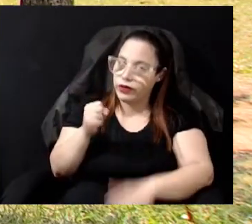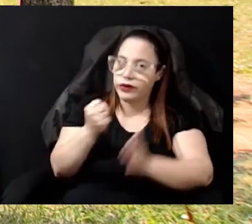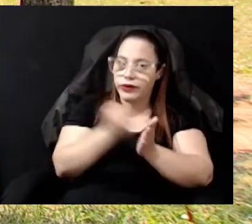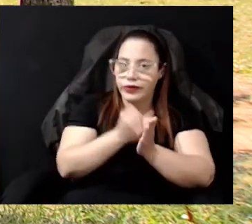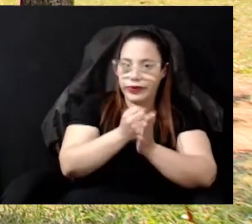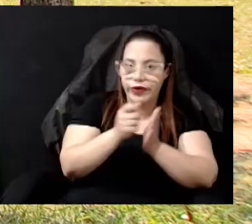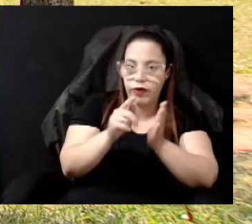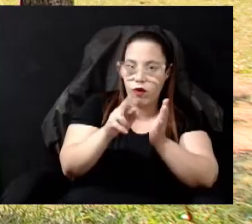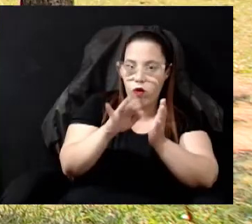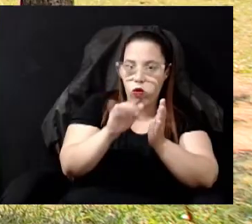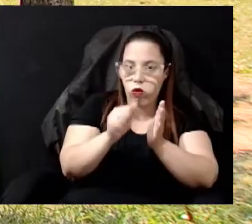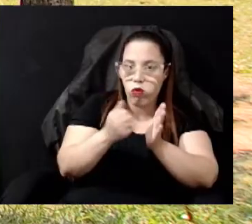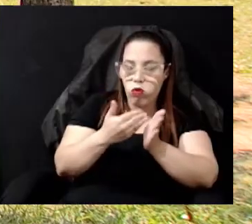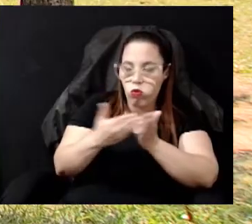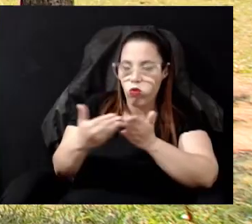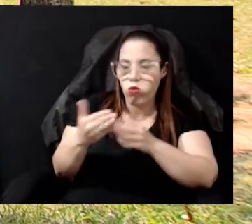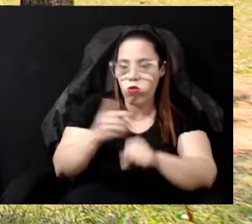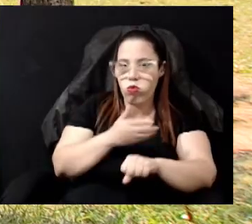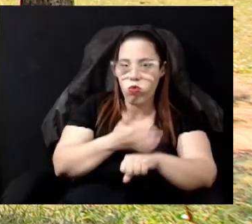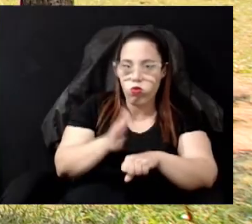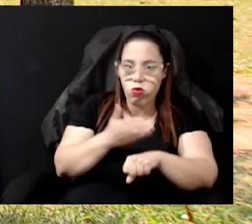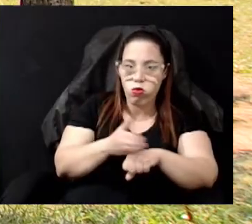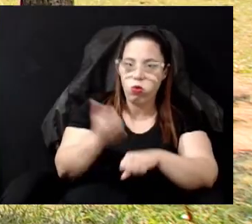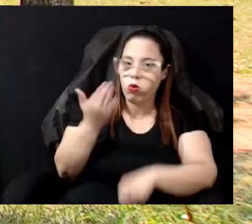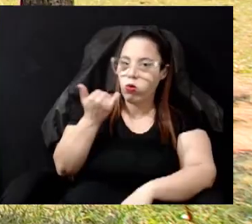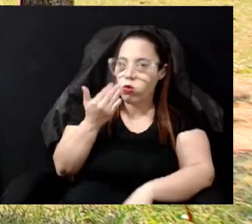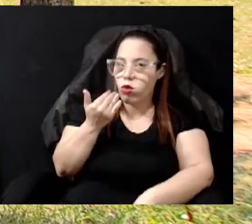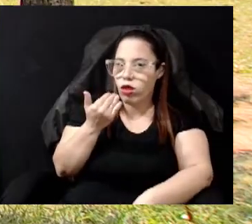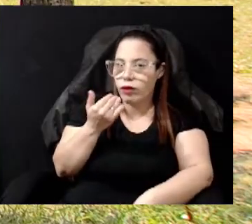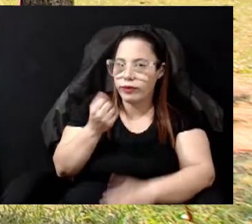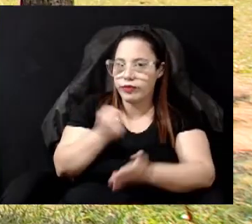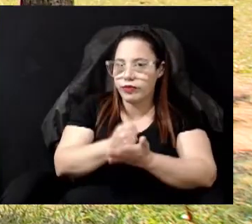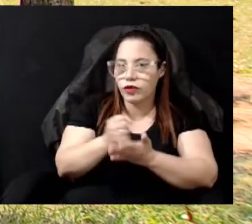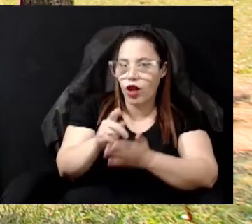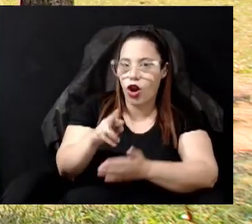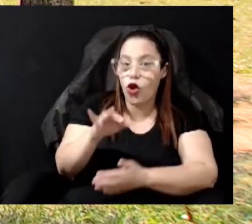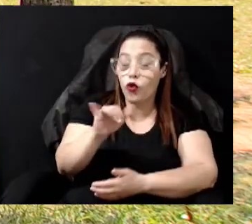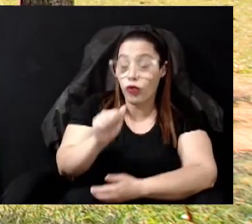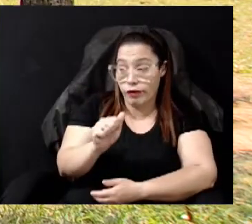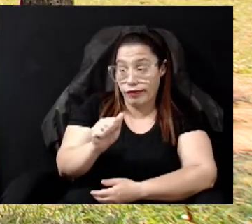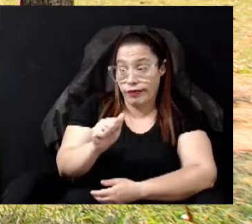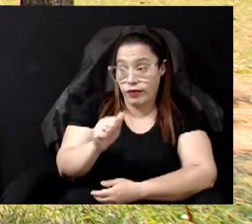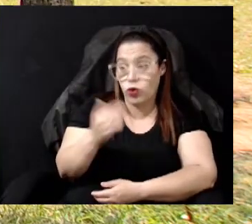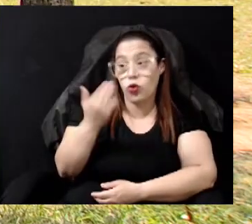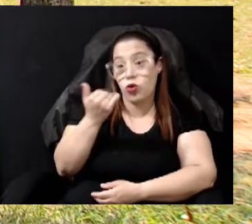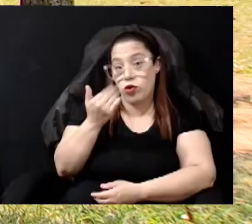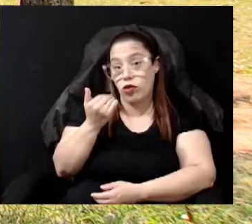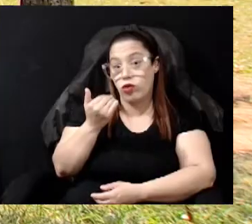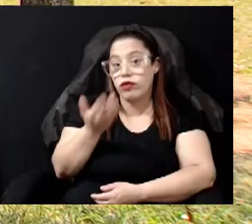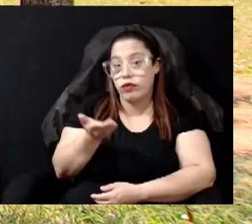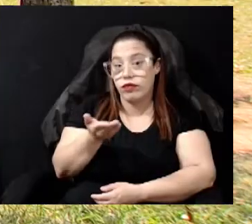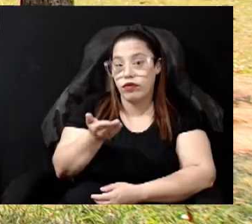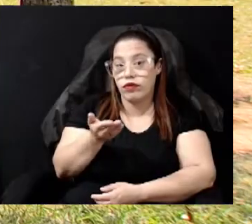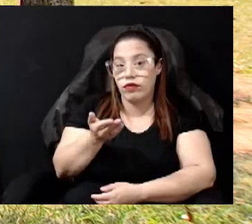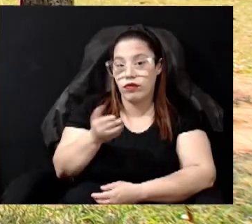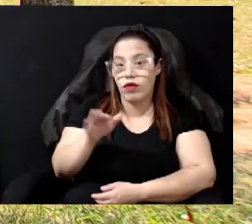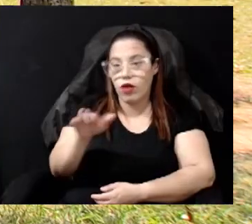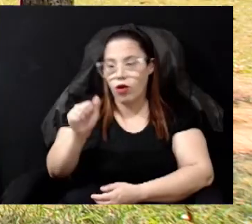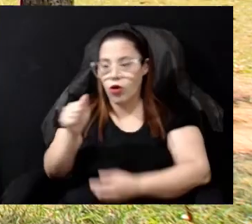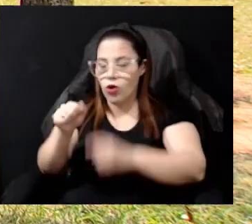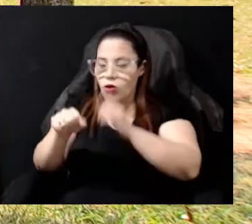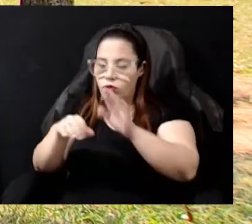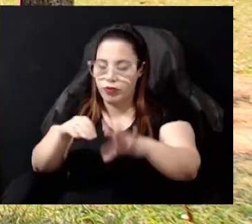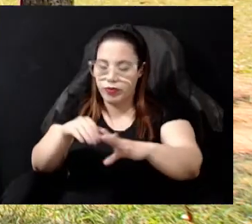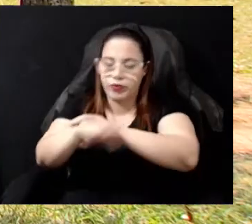treinamento a gente dá comida, então ela simboliza a luva com comida. Então por conta disso ela é atraída pela luva e a gente também